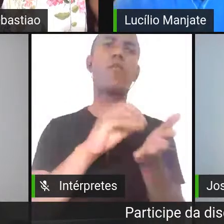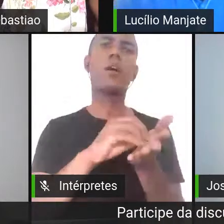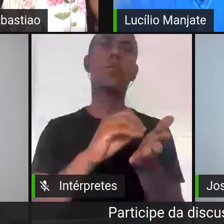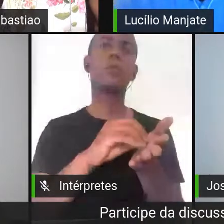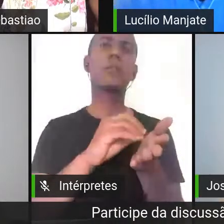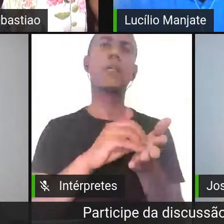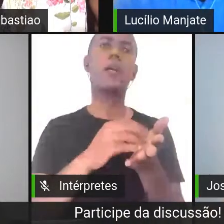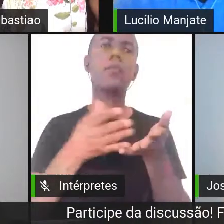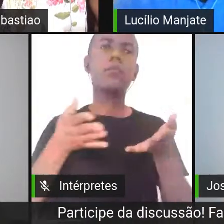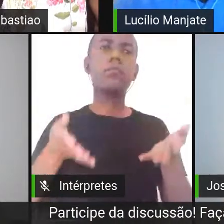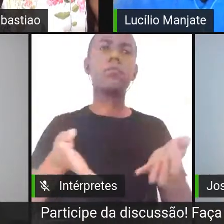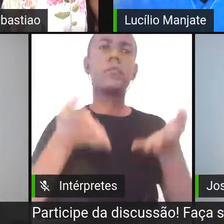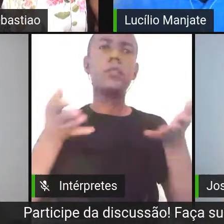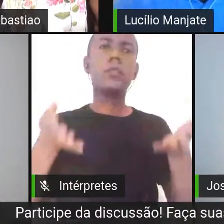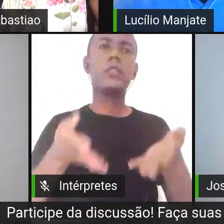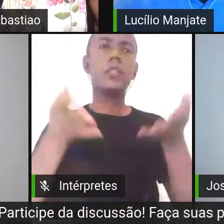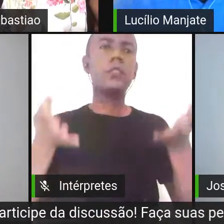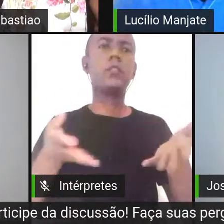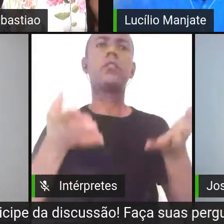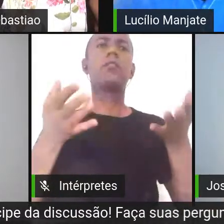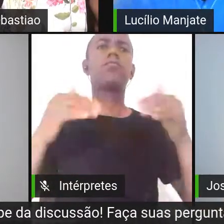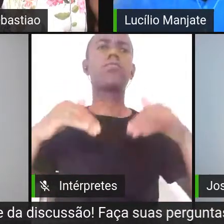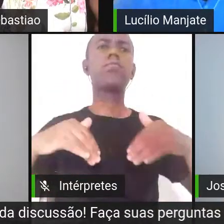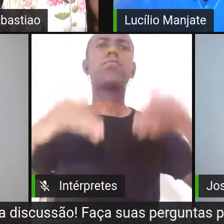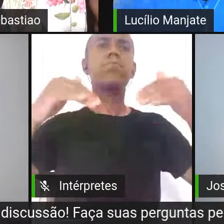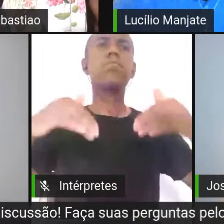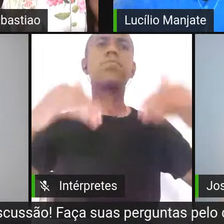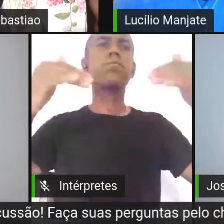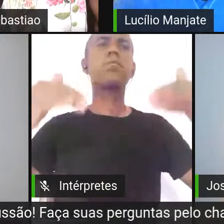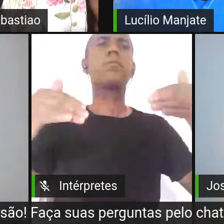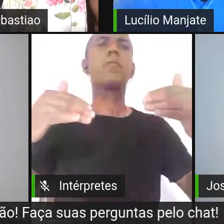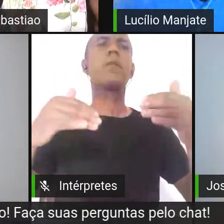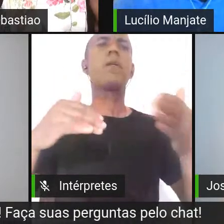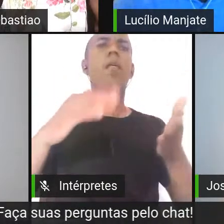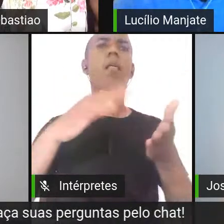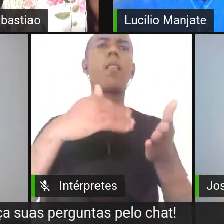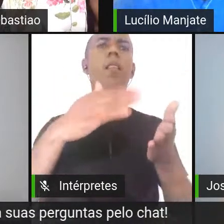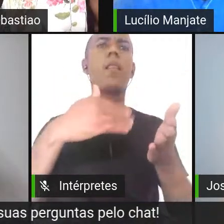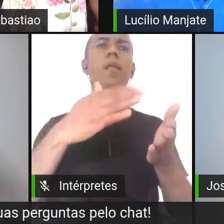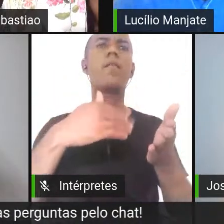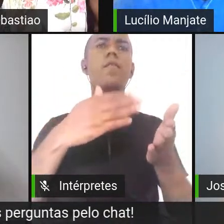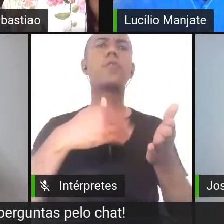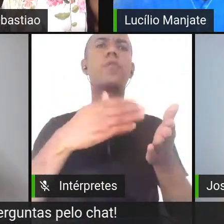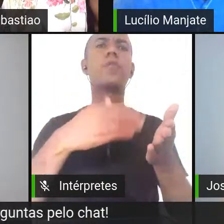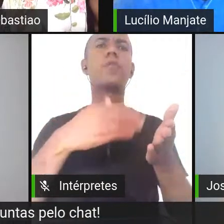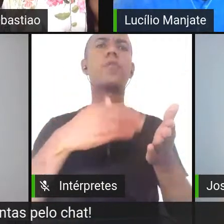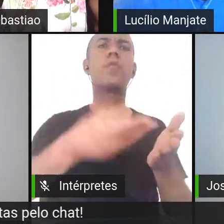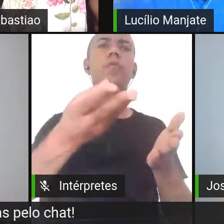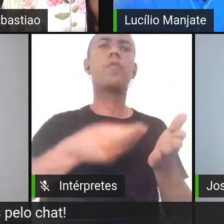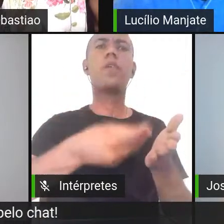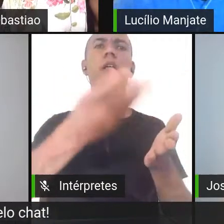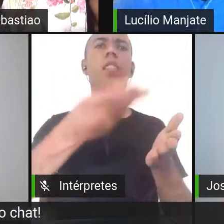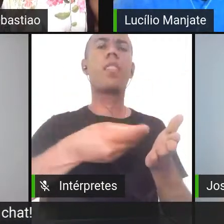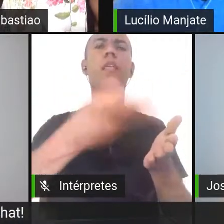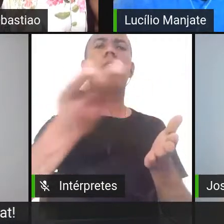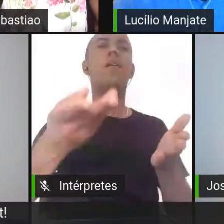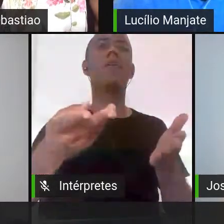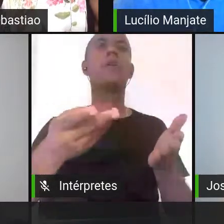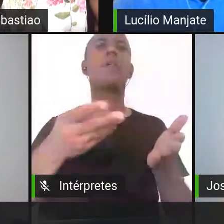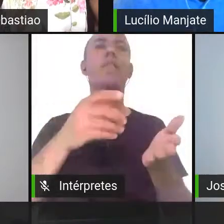Pode dizer em minhas palavras, falta toda uma engrenagem que faça com que esses livros cheguem a quem de direito, já agora, né?